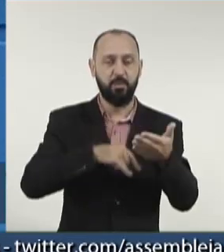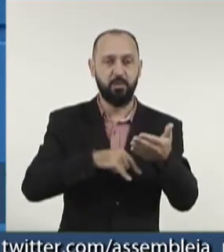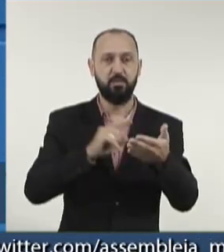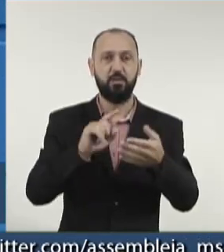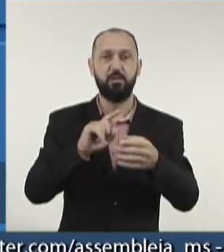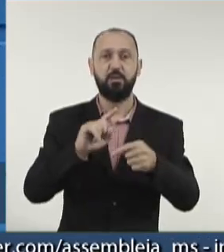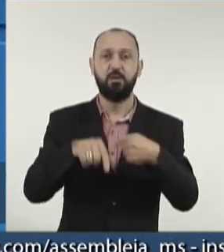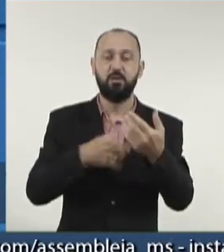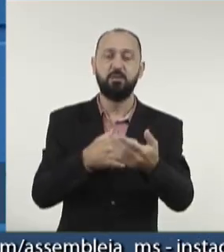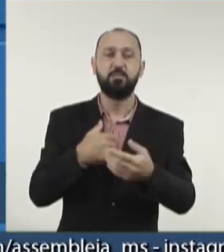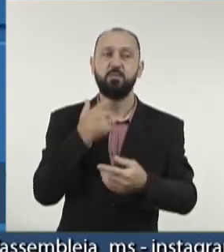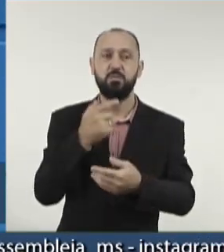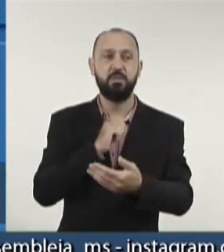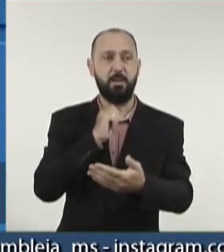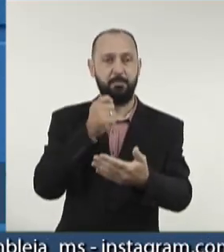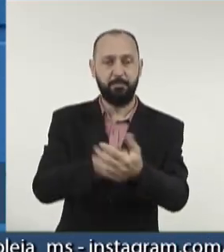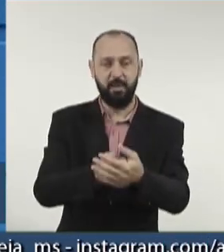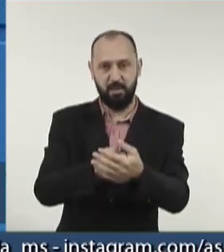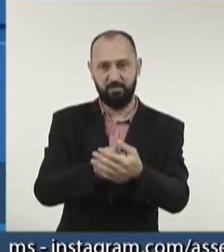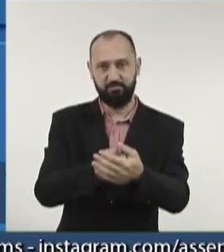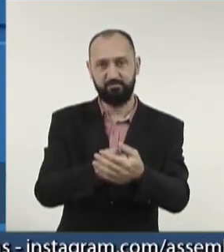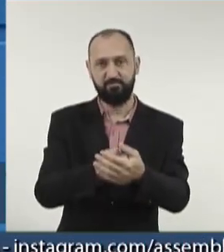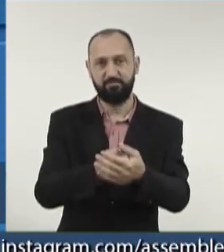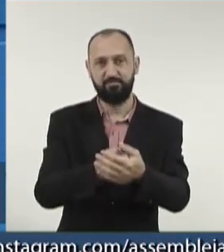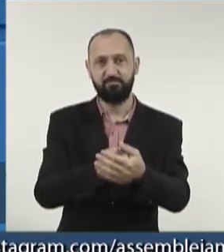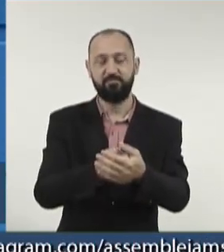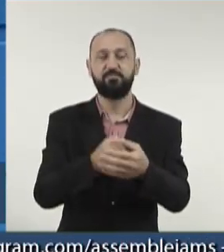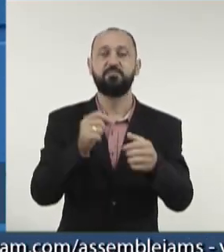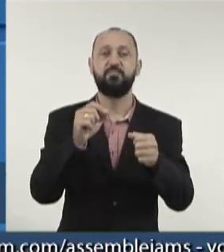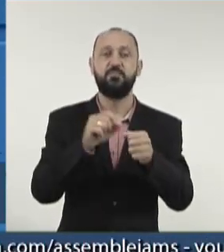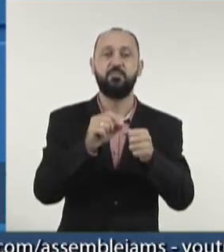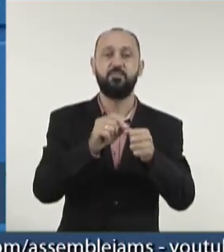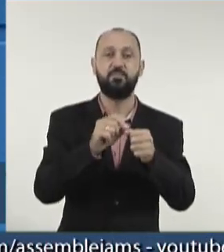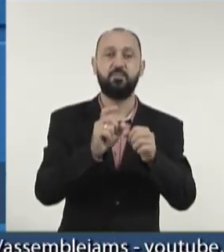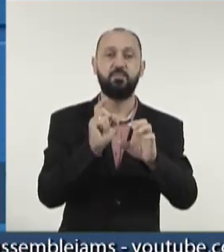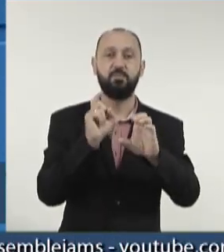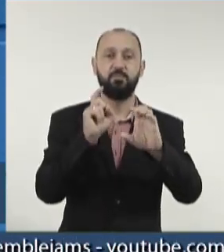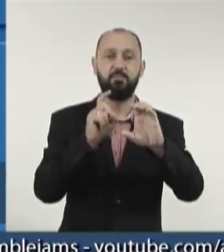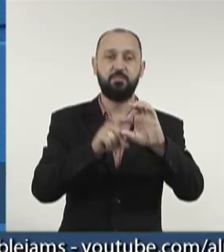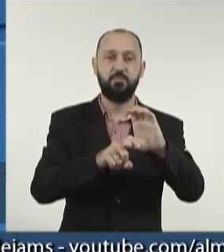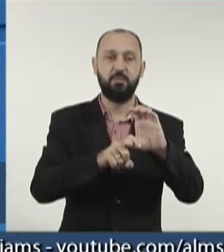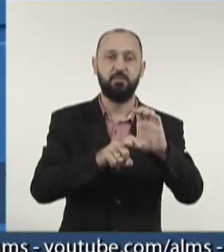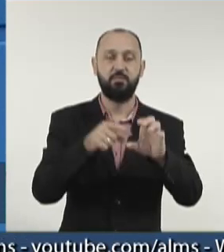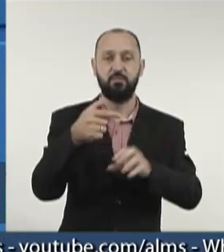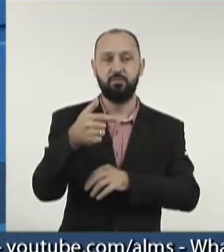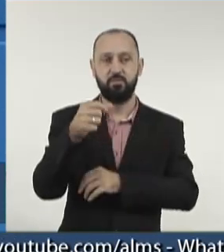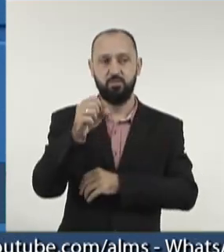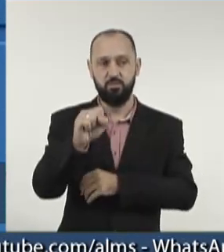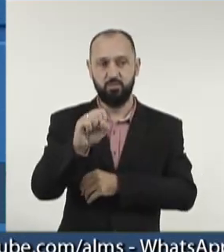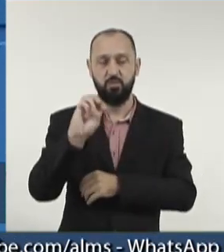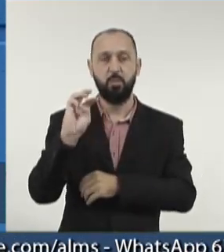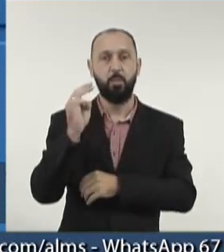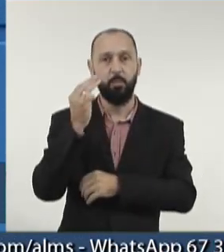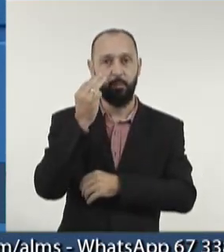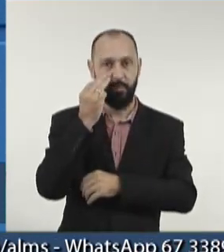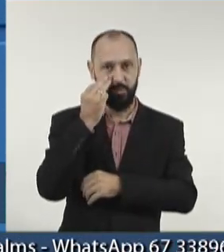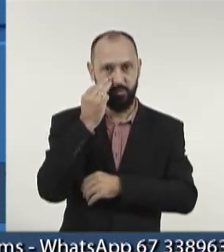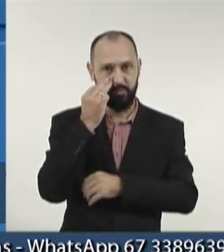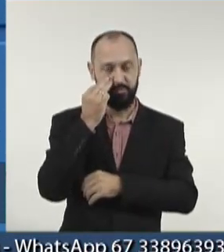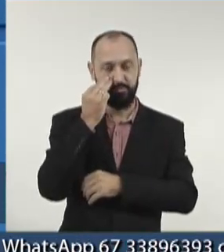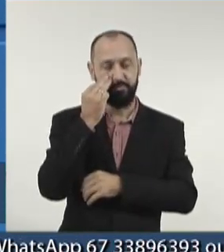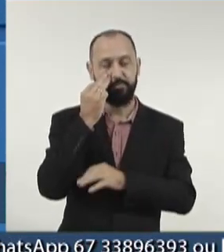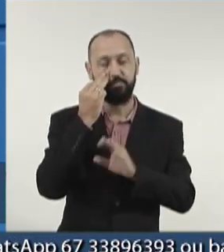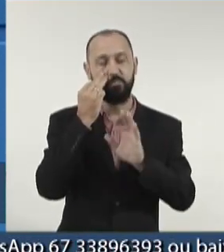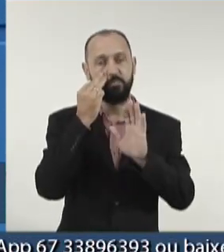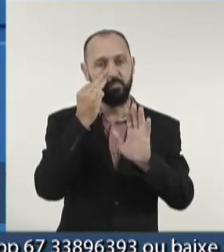servidor depois não tinha condições de pagar, e isso gerou uma dívida de R$28 milhões, né?